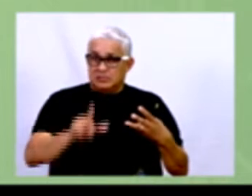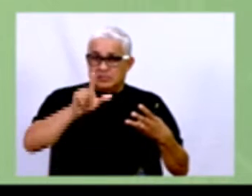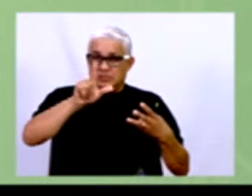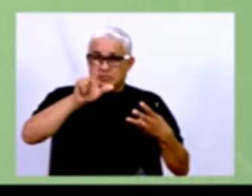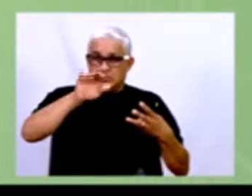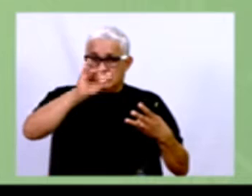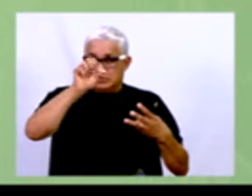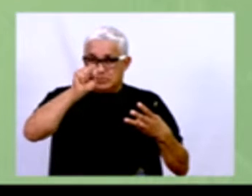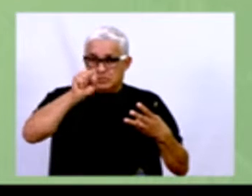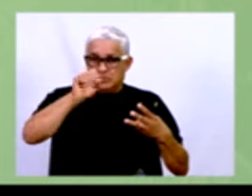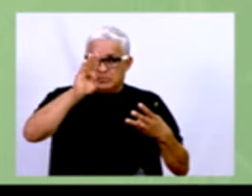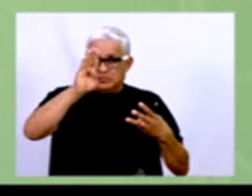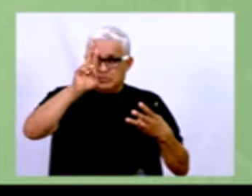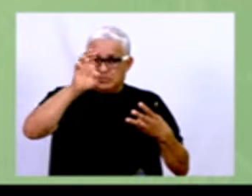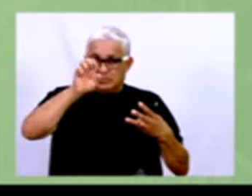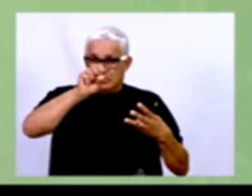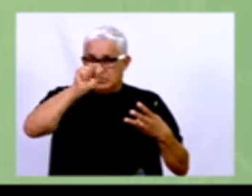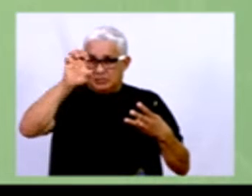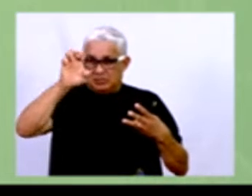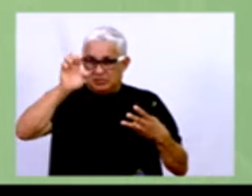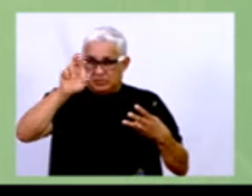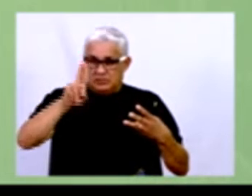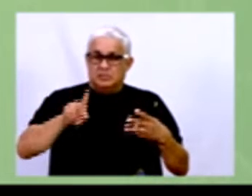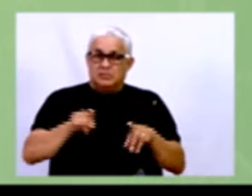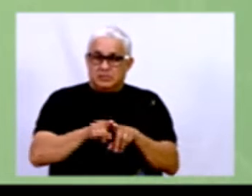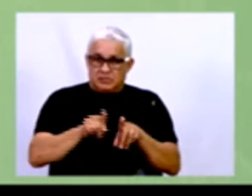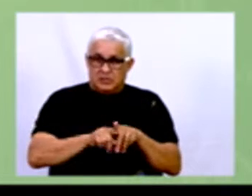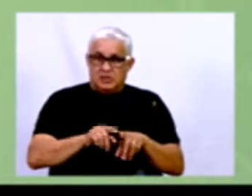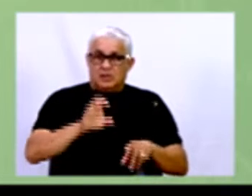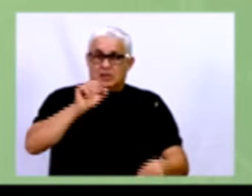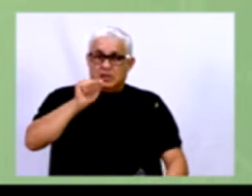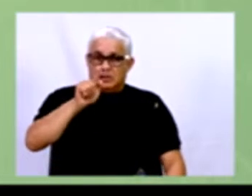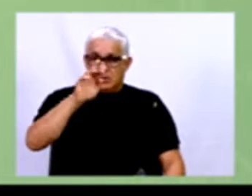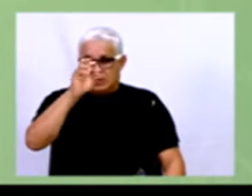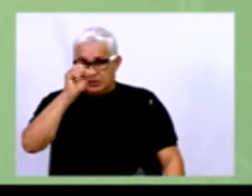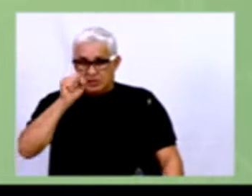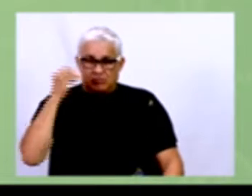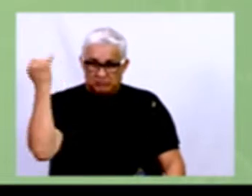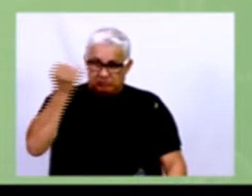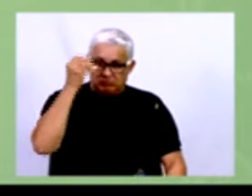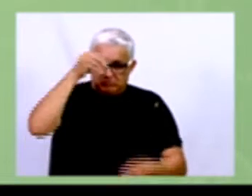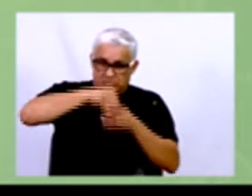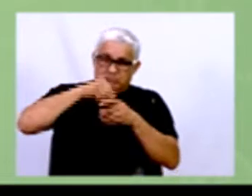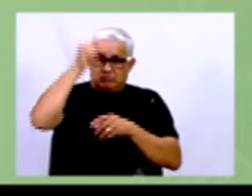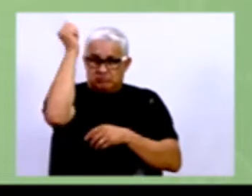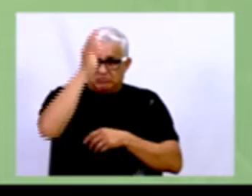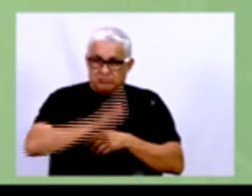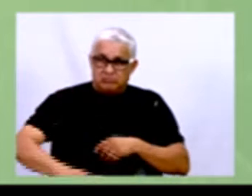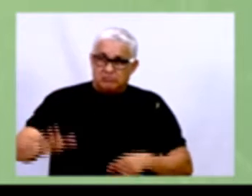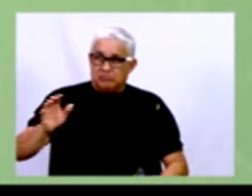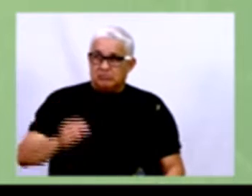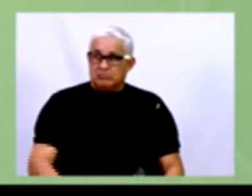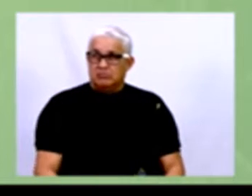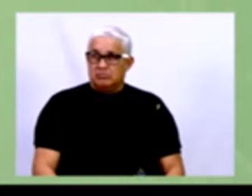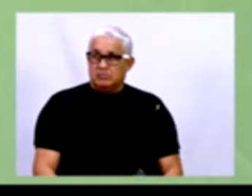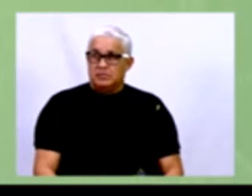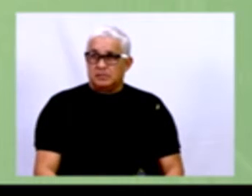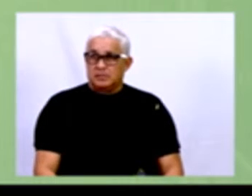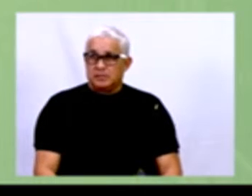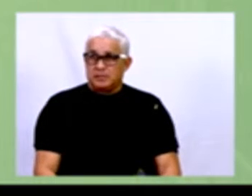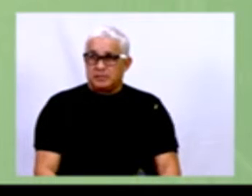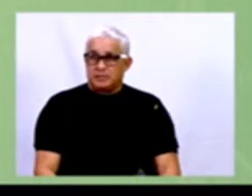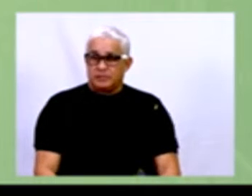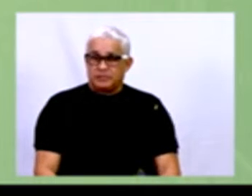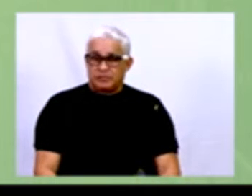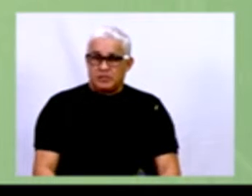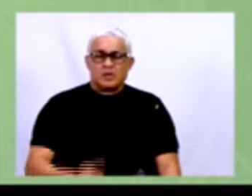atuaram em cargos importantes na condução de nossa economia. O primeiro deles é o Luiz Carlos Bresser Pereira.